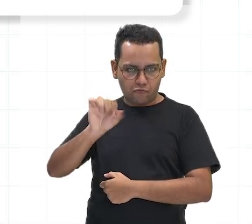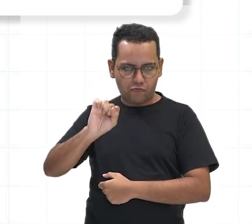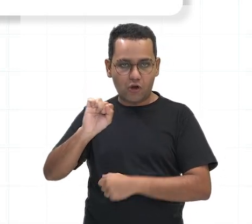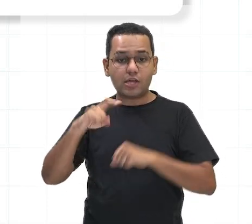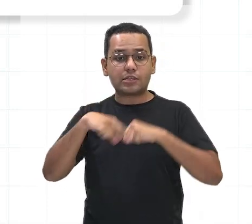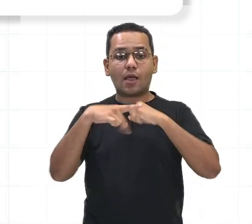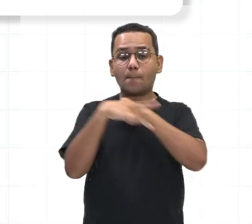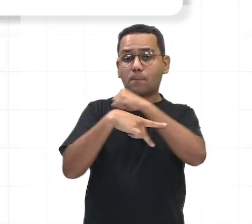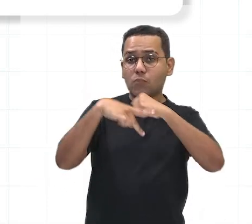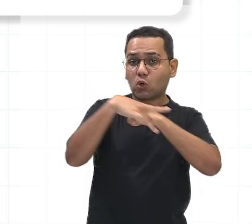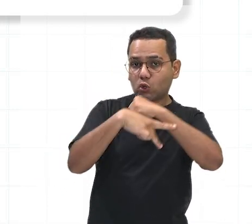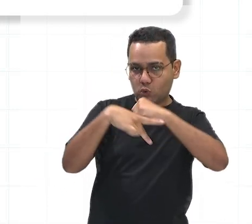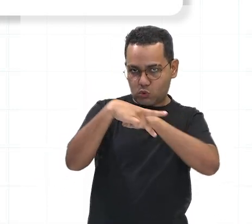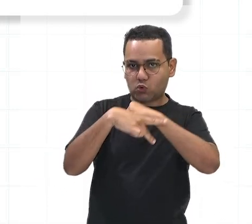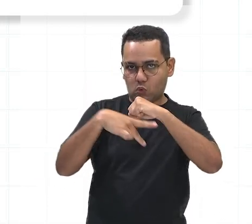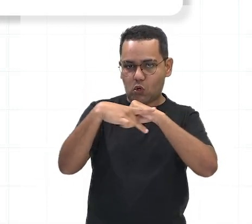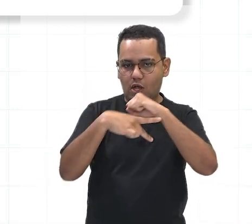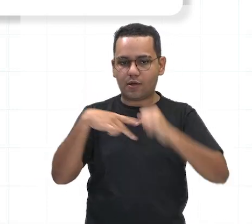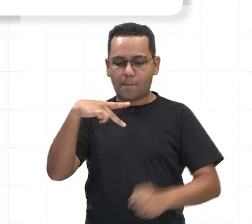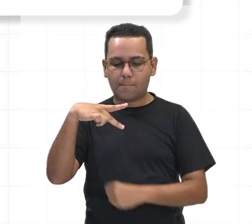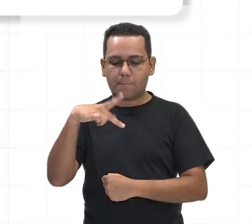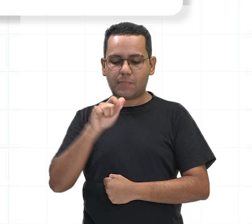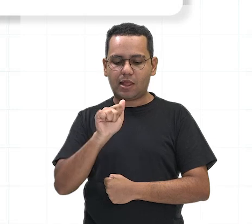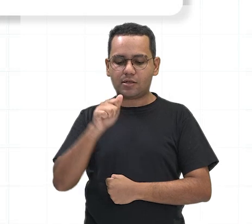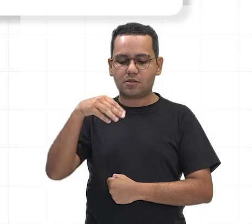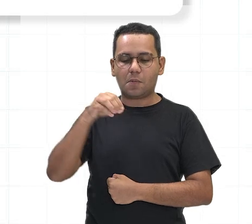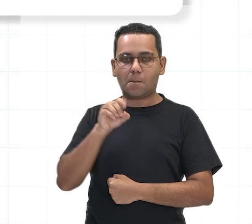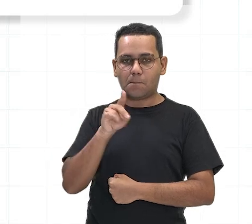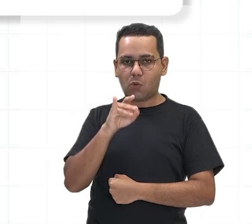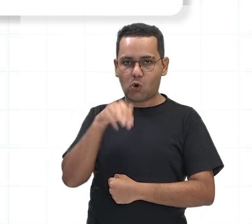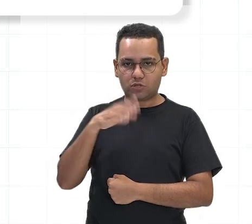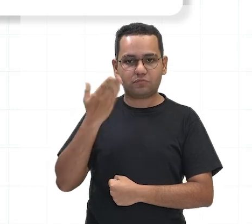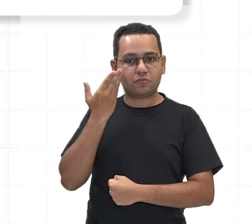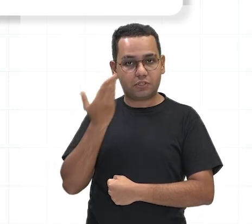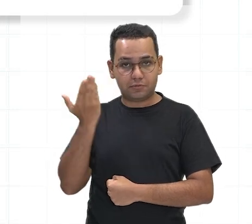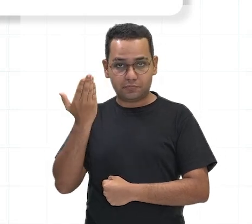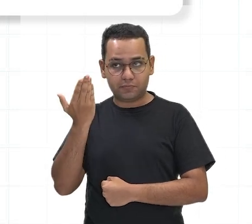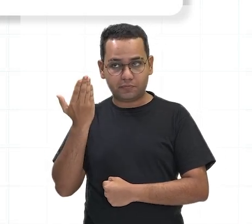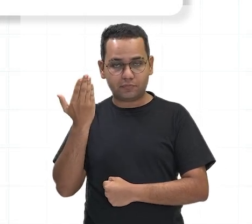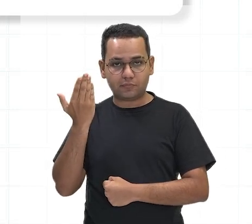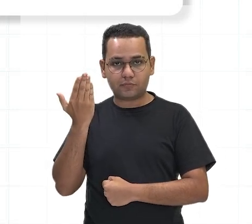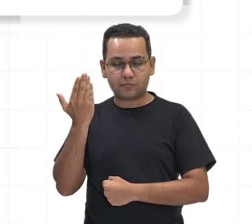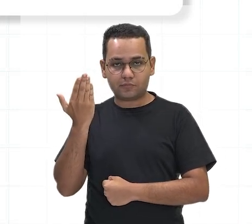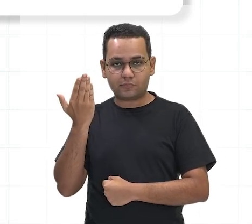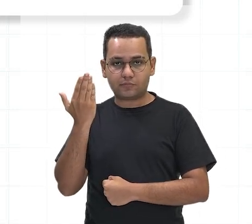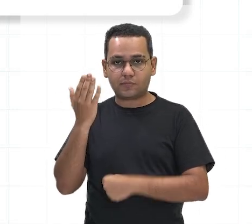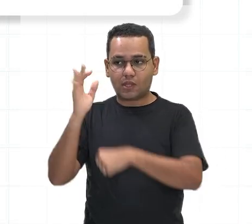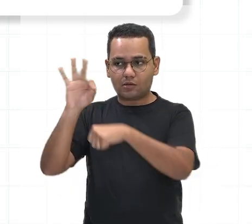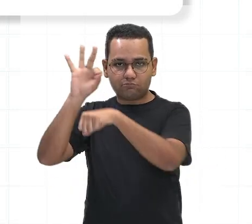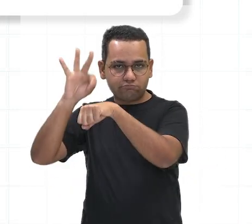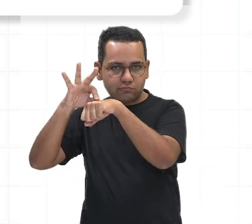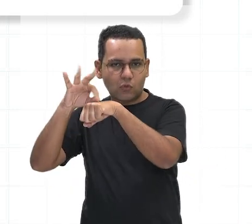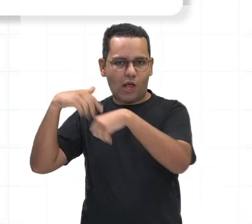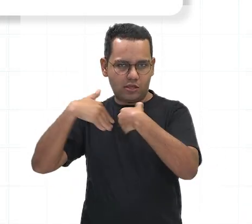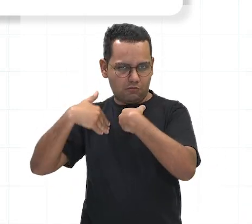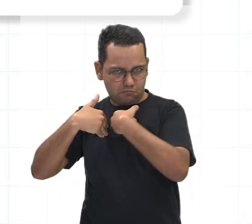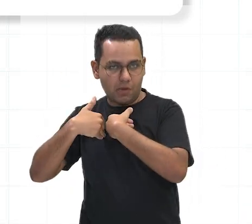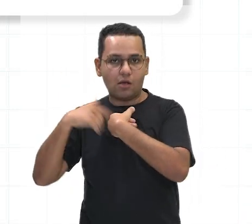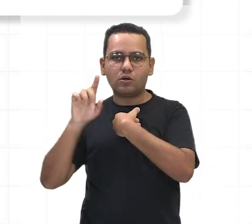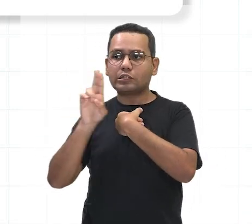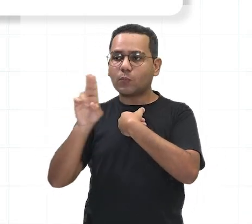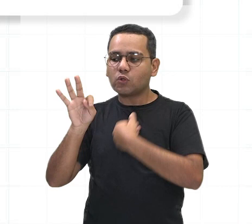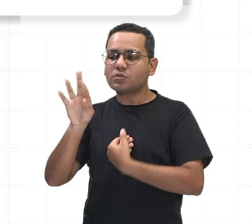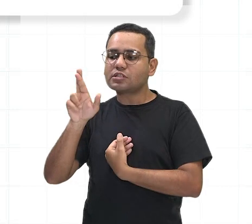do gênero Plasmodium. Então na imagem você está observando aí o vetor, né, da doença, que no caso é o que a gente chama também